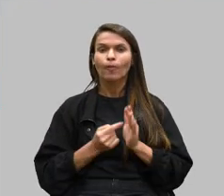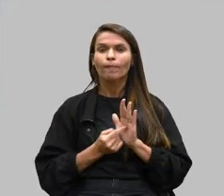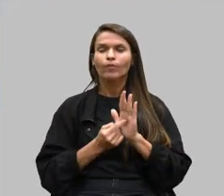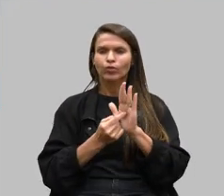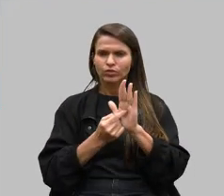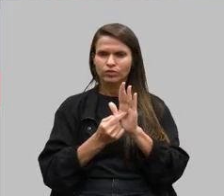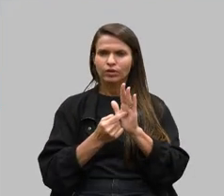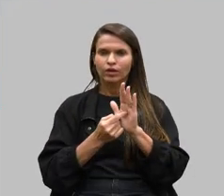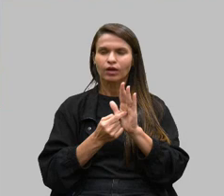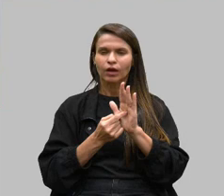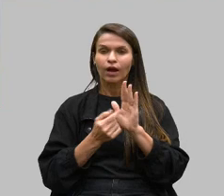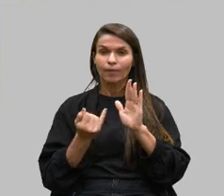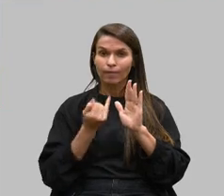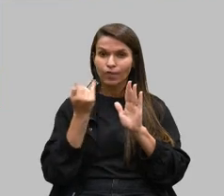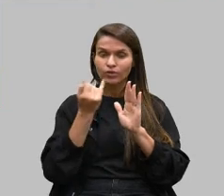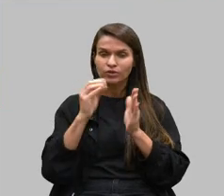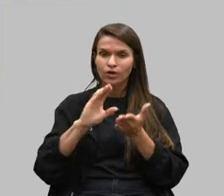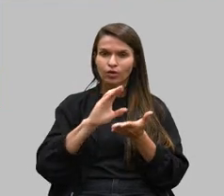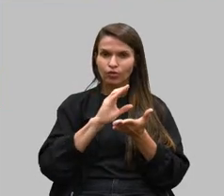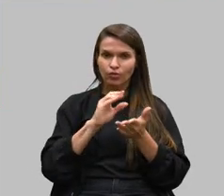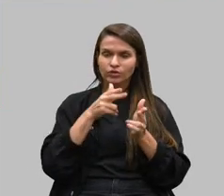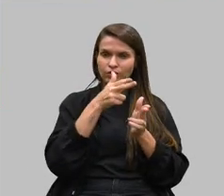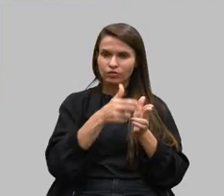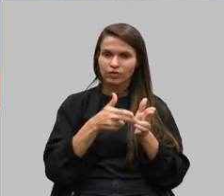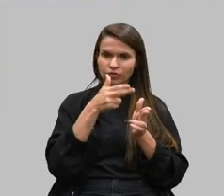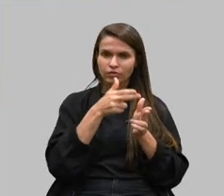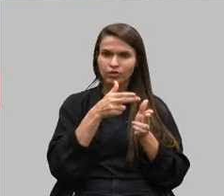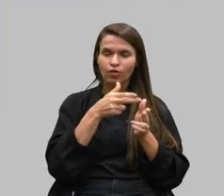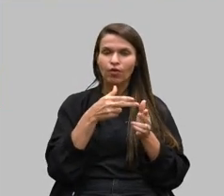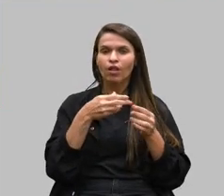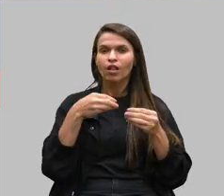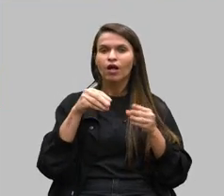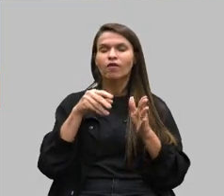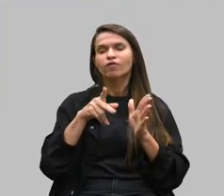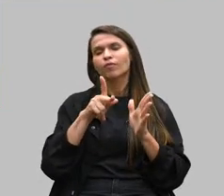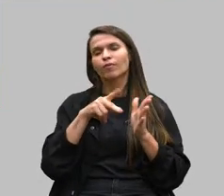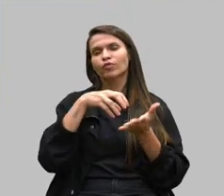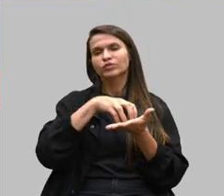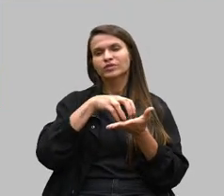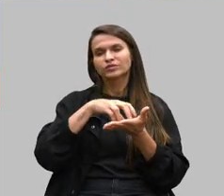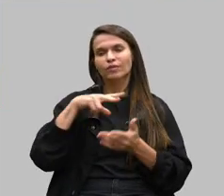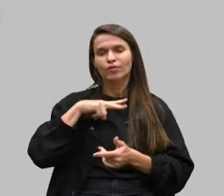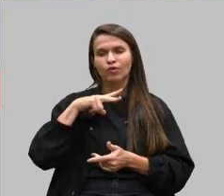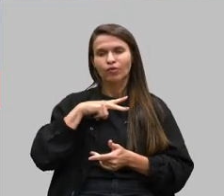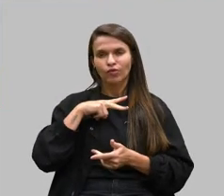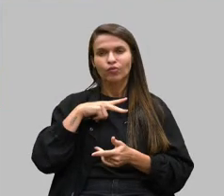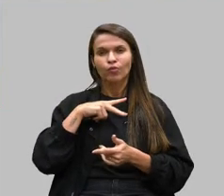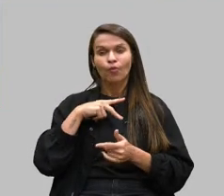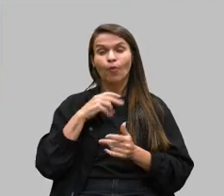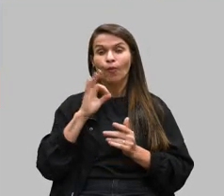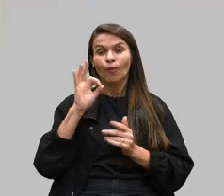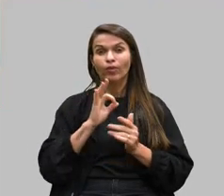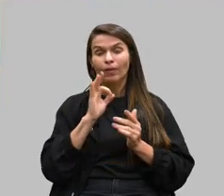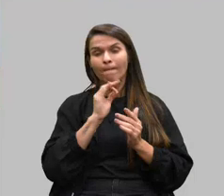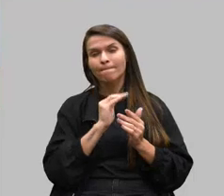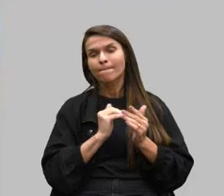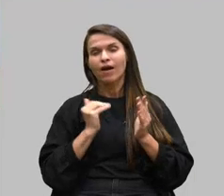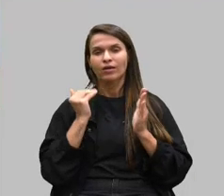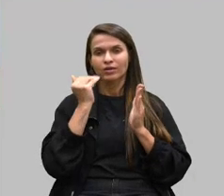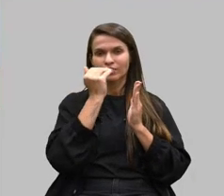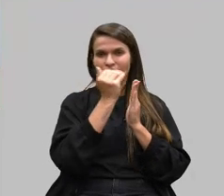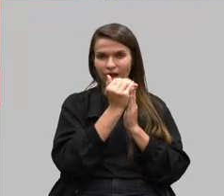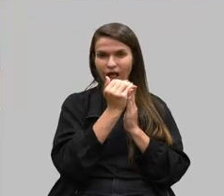essas ferrovias eu levo para o setor privado projetos com taxa de retorno mais elevada é assim que a